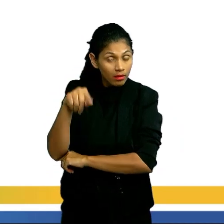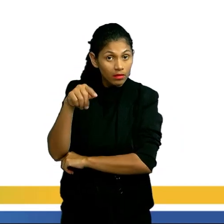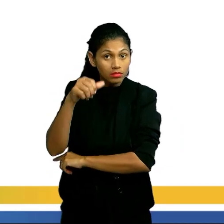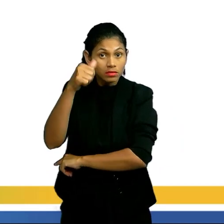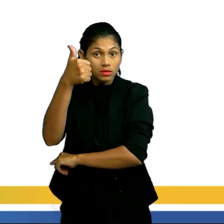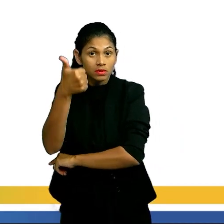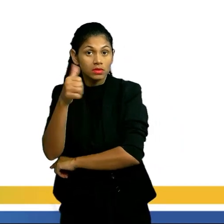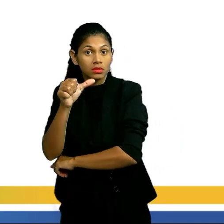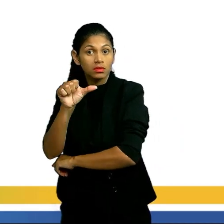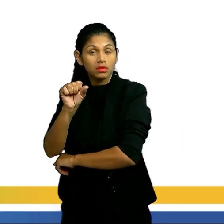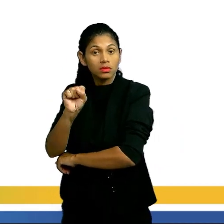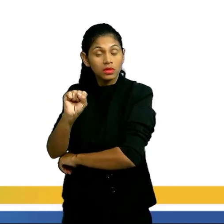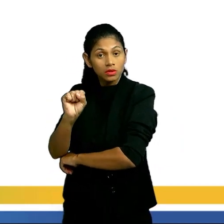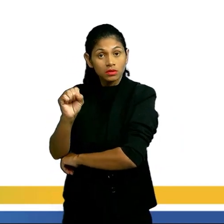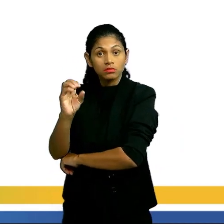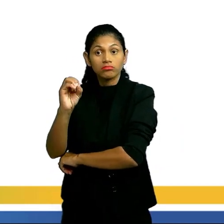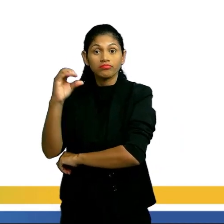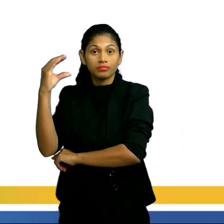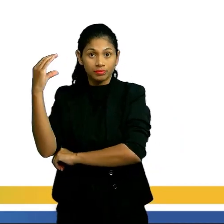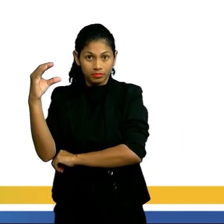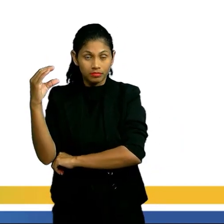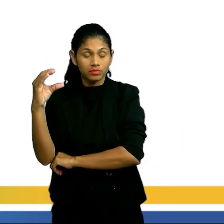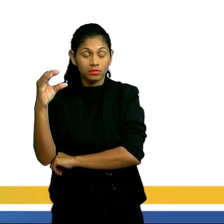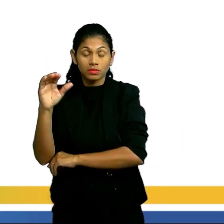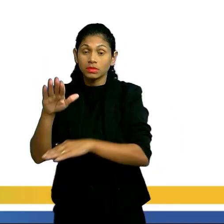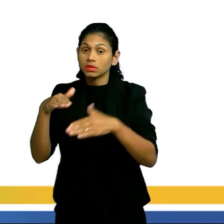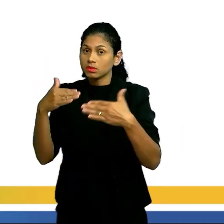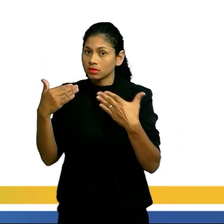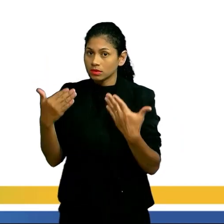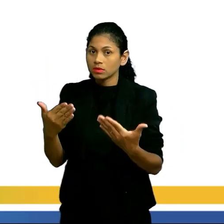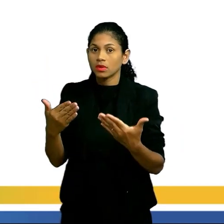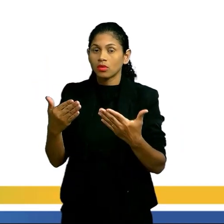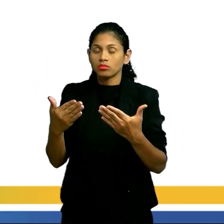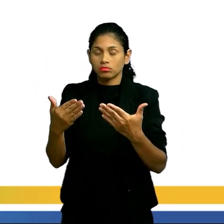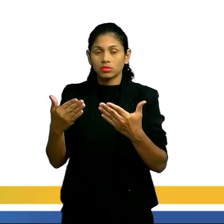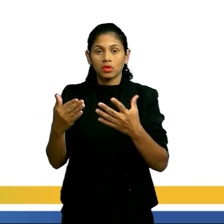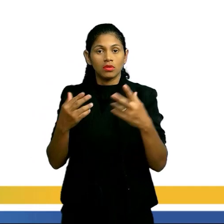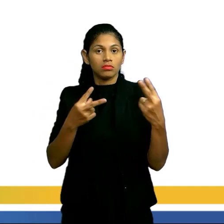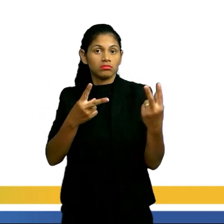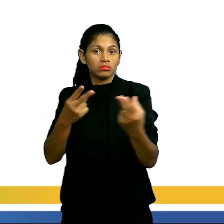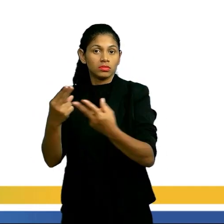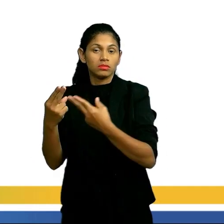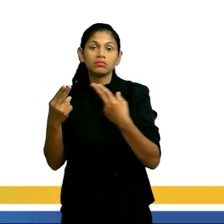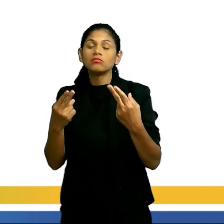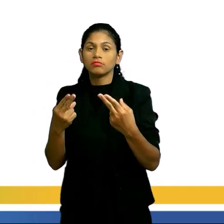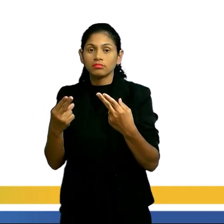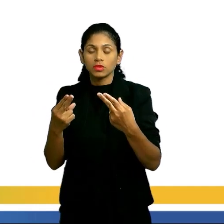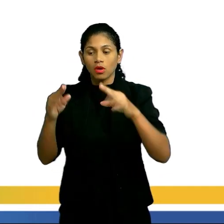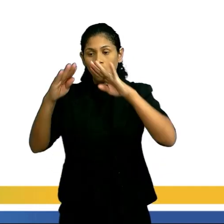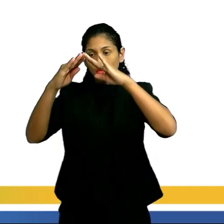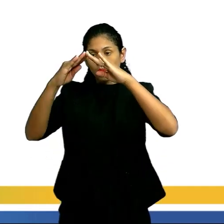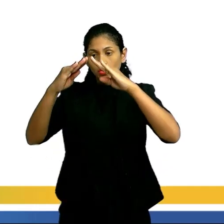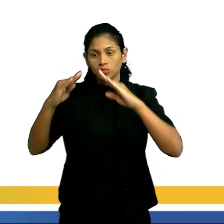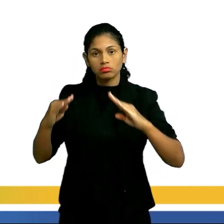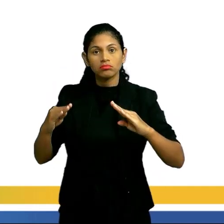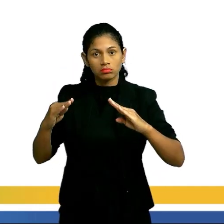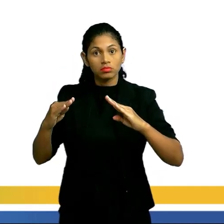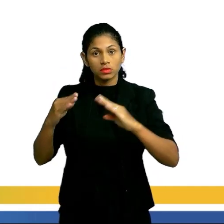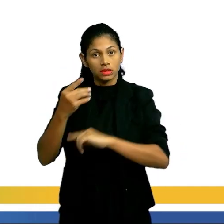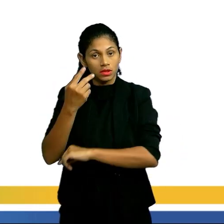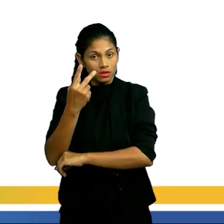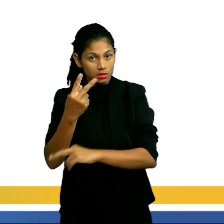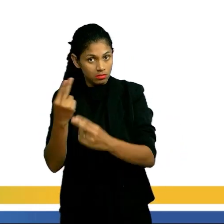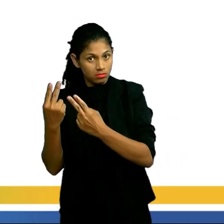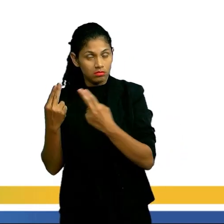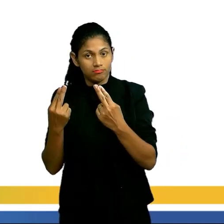equilátero, então os seus ângulos também são iguais e medem 60 graus, ok? Tem alguns conhecimentos